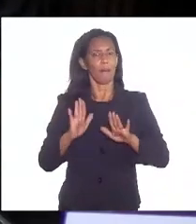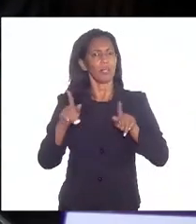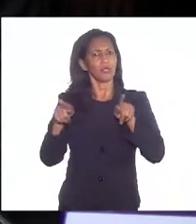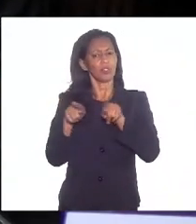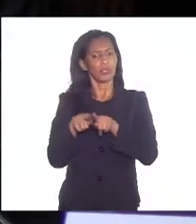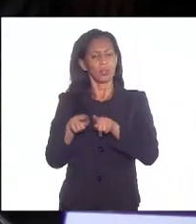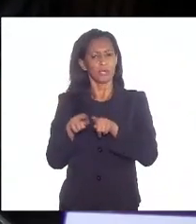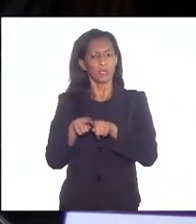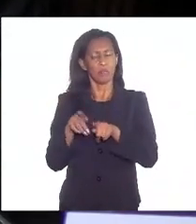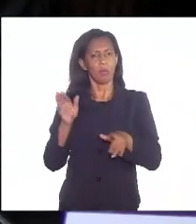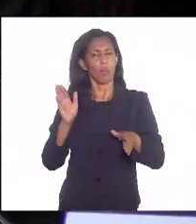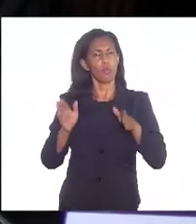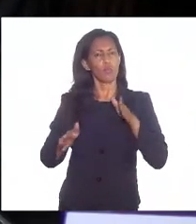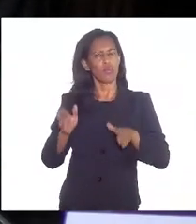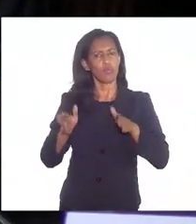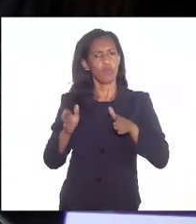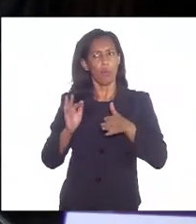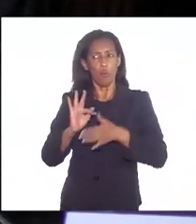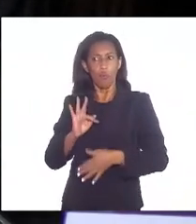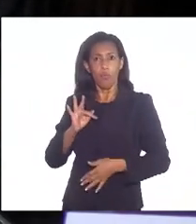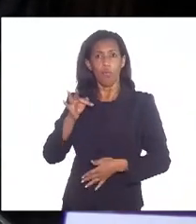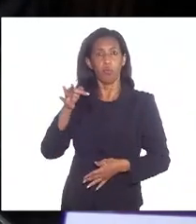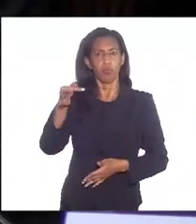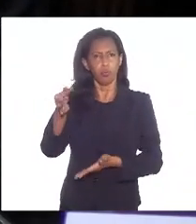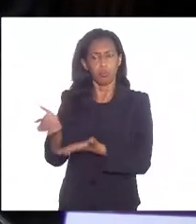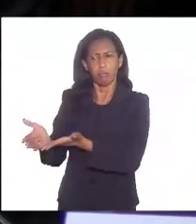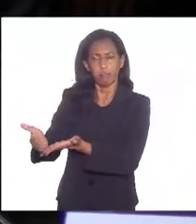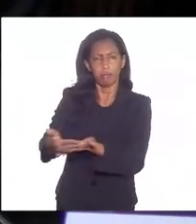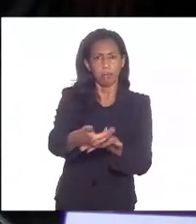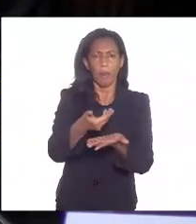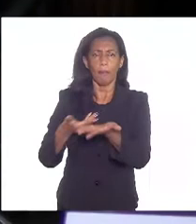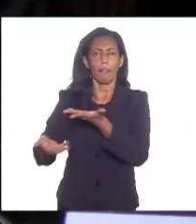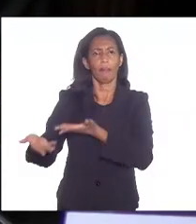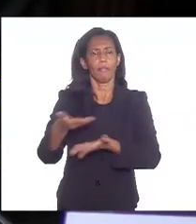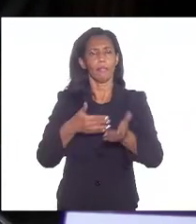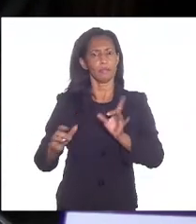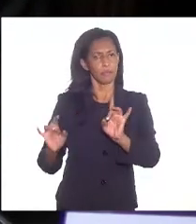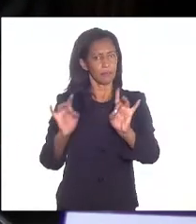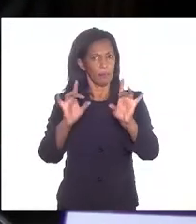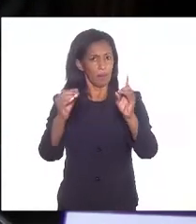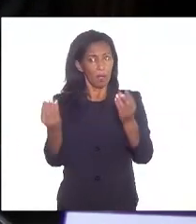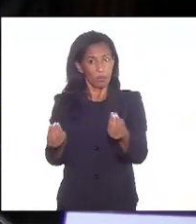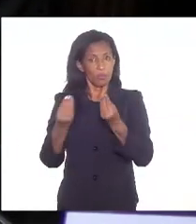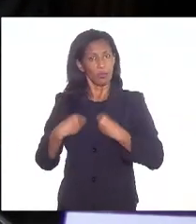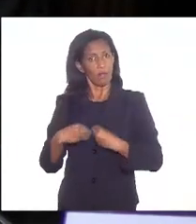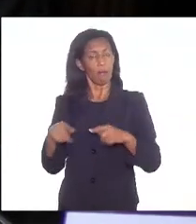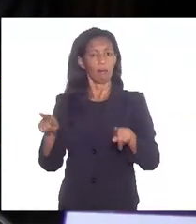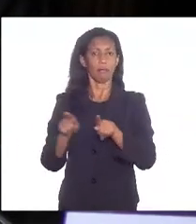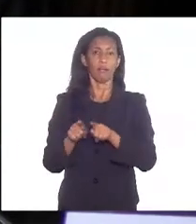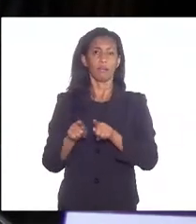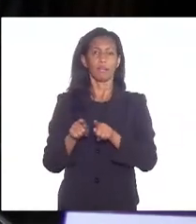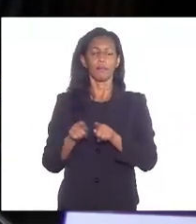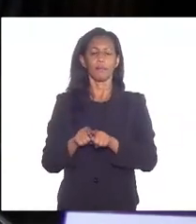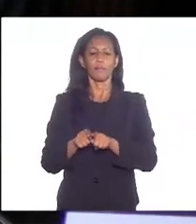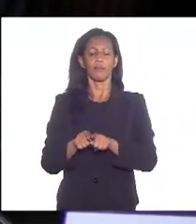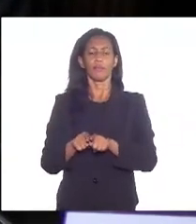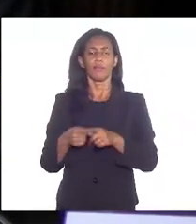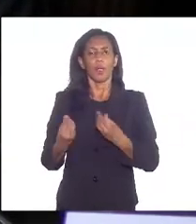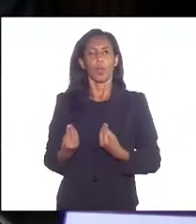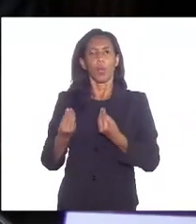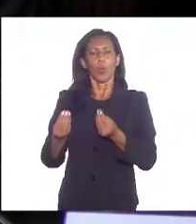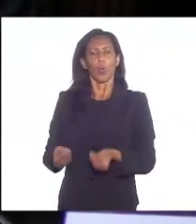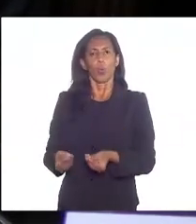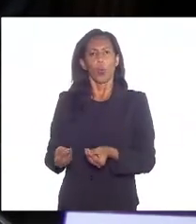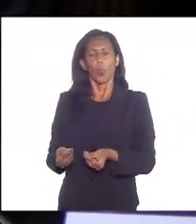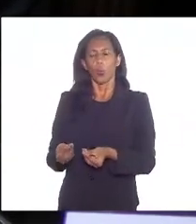ou seja, a futura arrecadação de royalties e participação especial nos permitirá trazer os